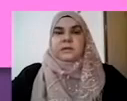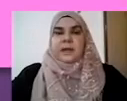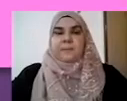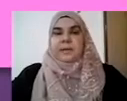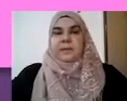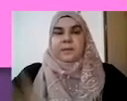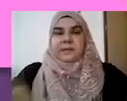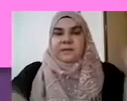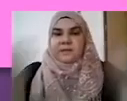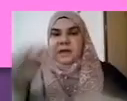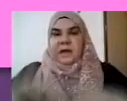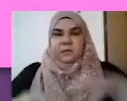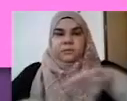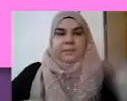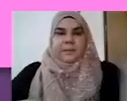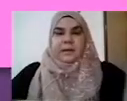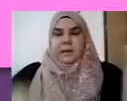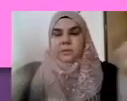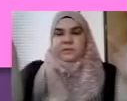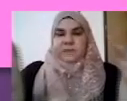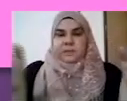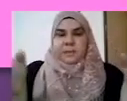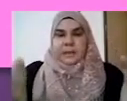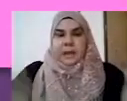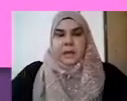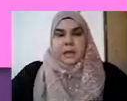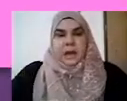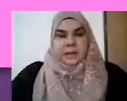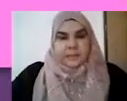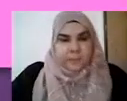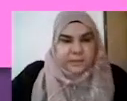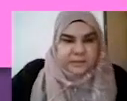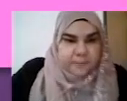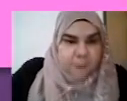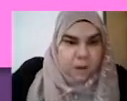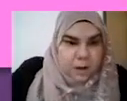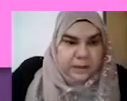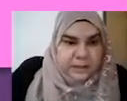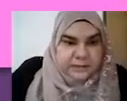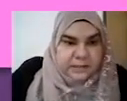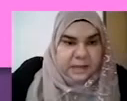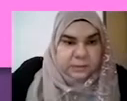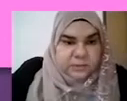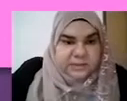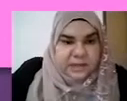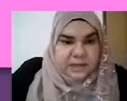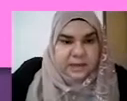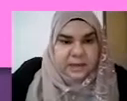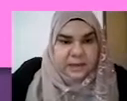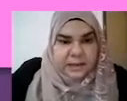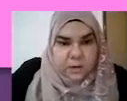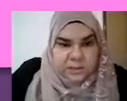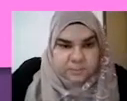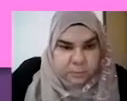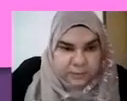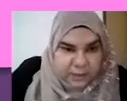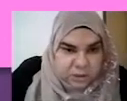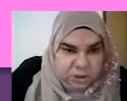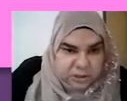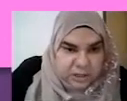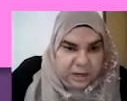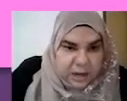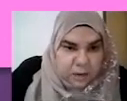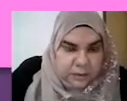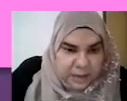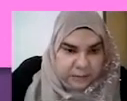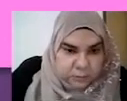qual? Tá? Por quê? Porque tá virado, um tá pra cá, o outro tá virado pra lá. Aqui, por exemplo, ó, esse lado CE, ele é